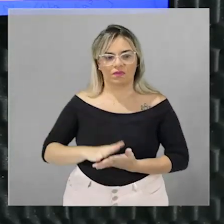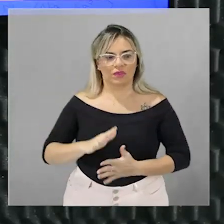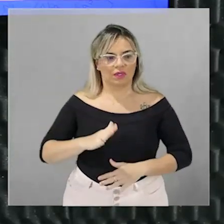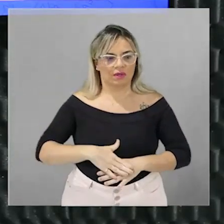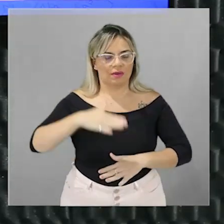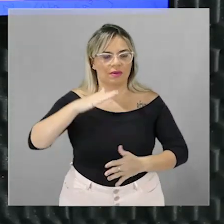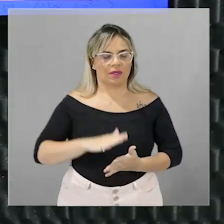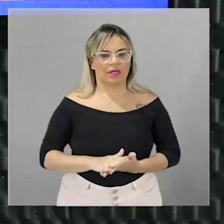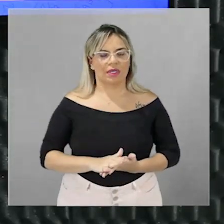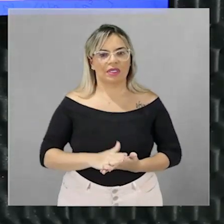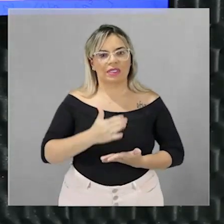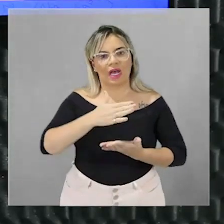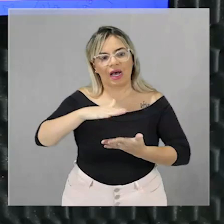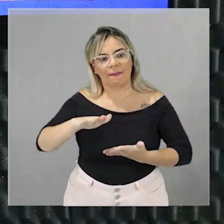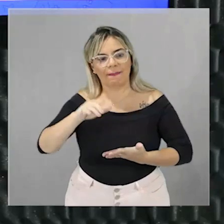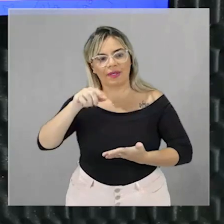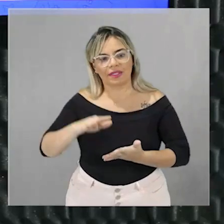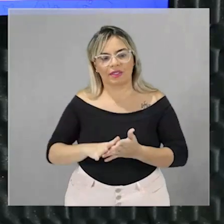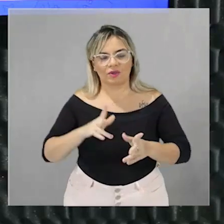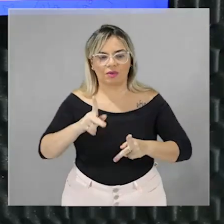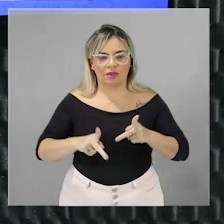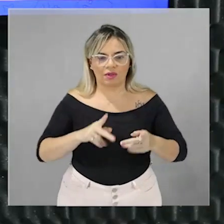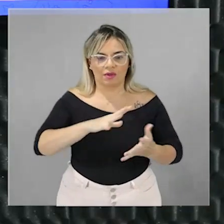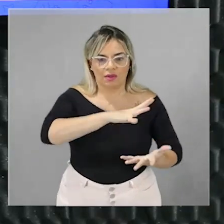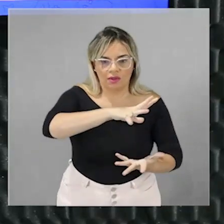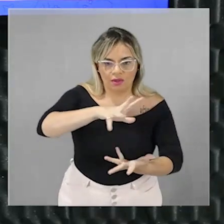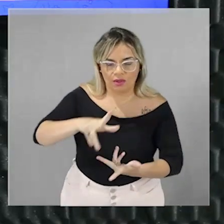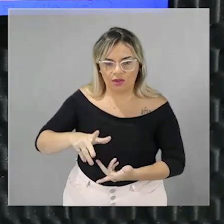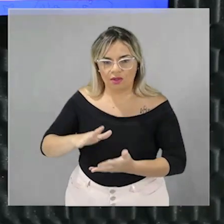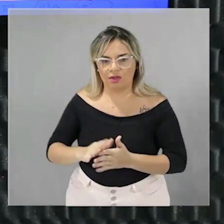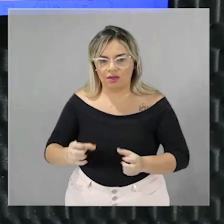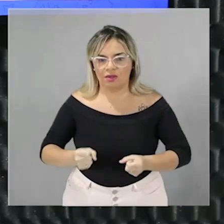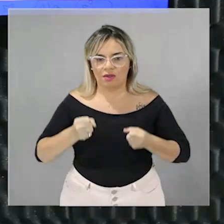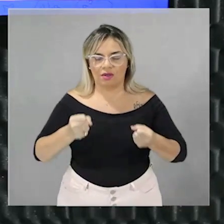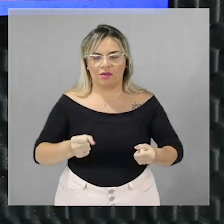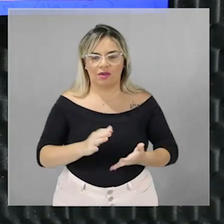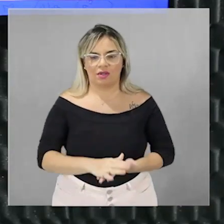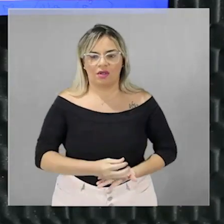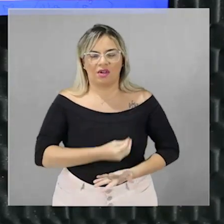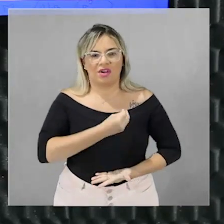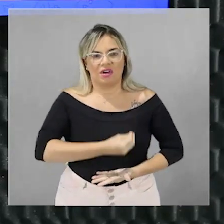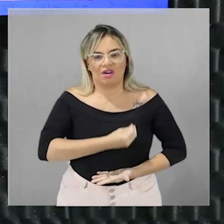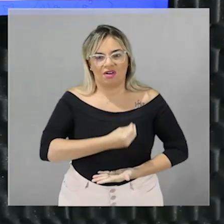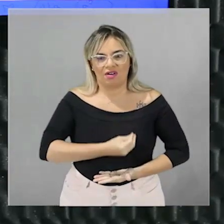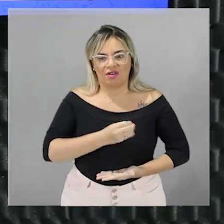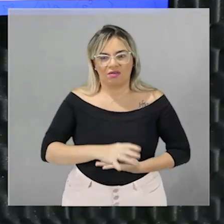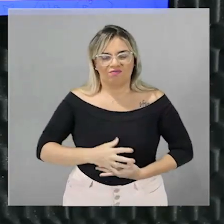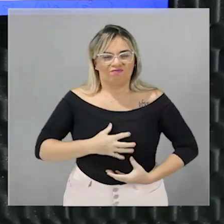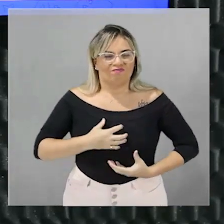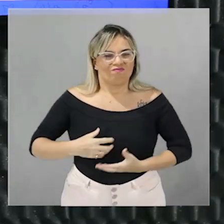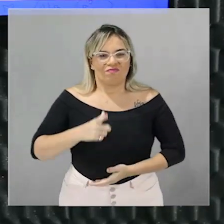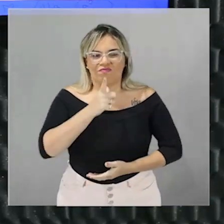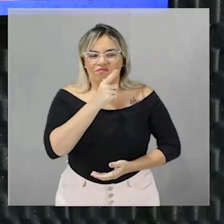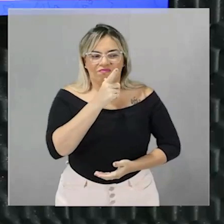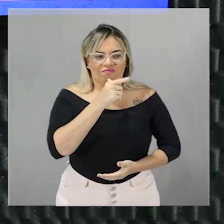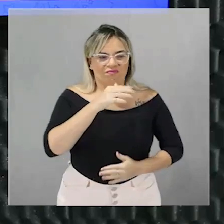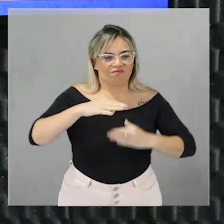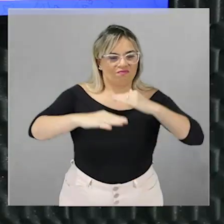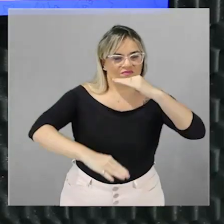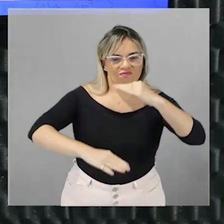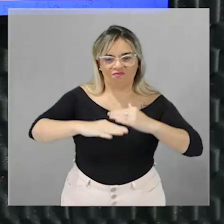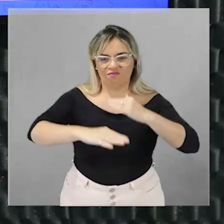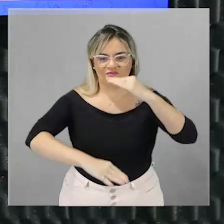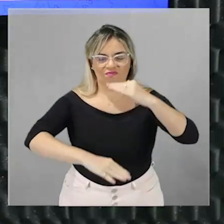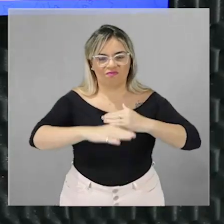mais da metade da população mundial poderia estar vivendo sobre estresse hídrico, o que corresponde a um desequilíbrio